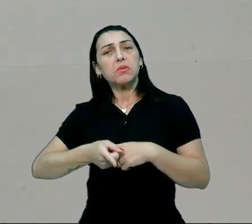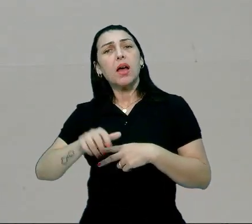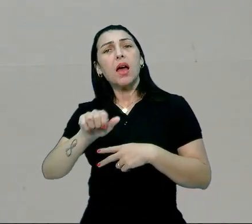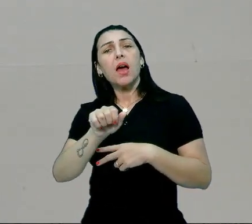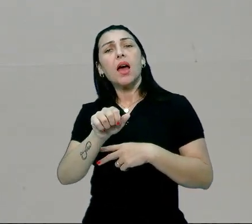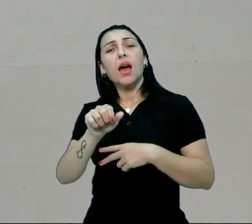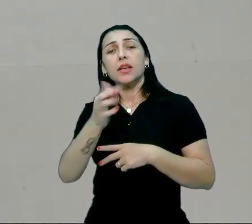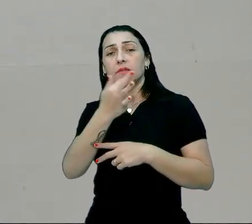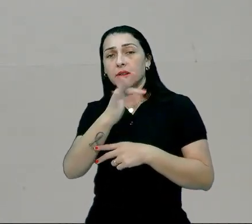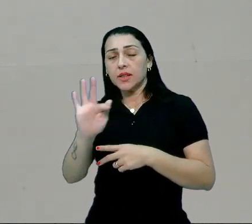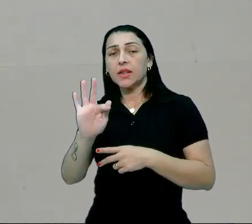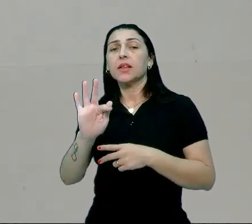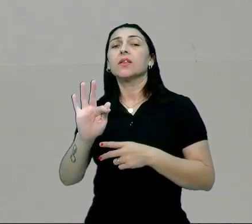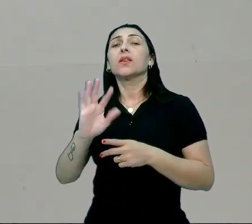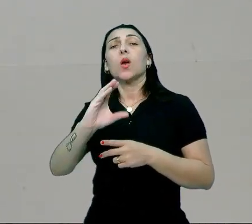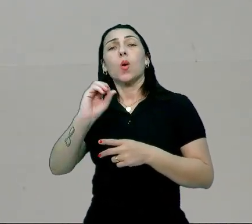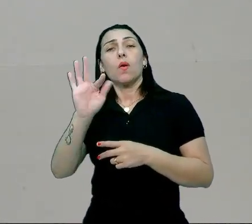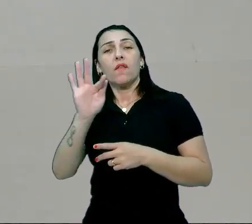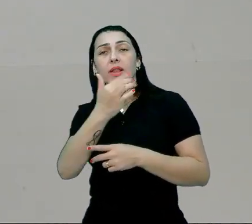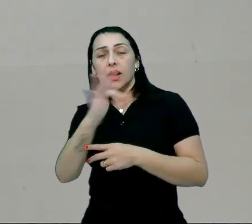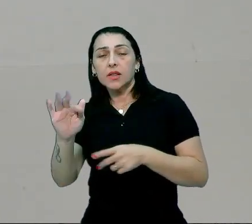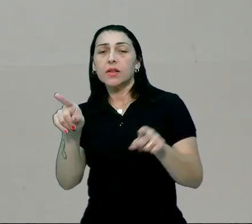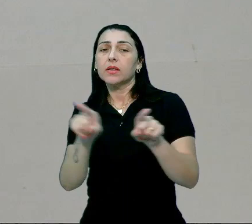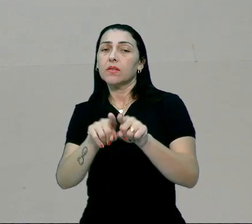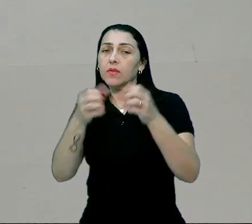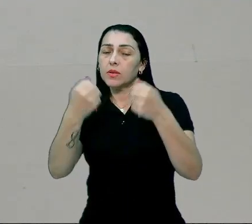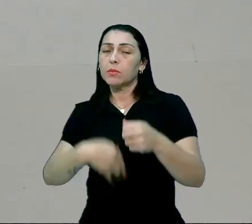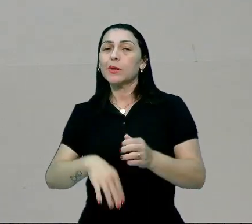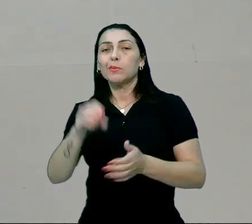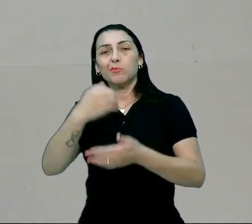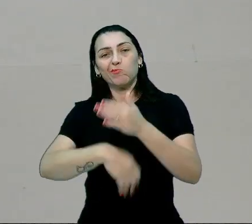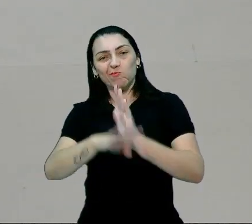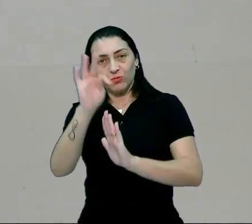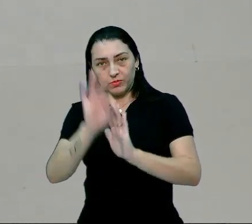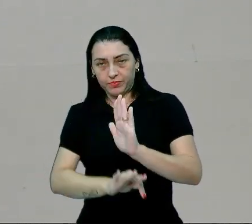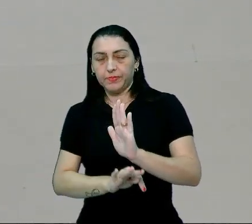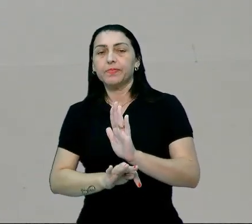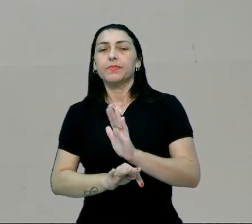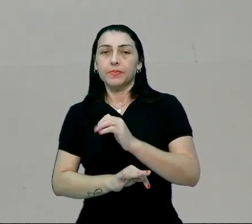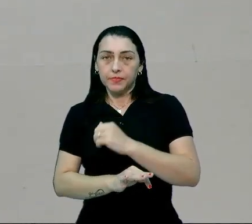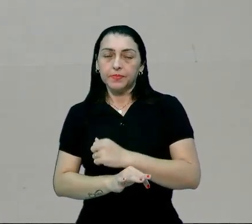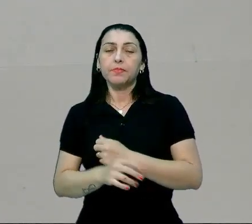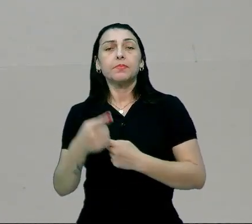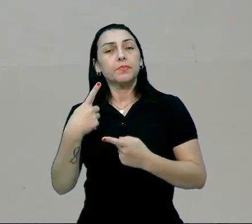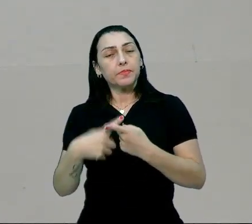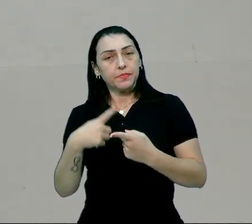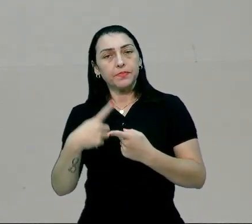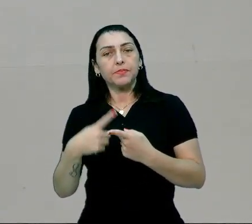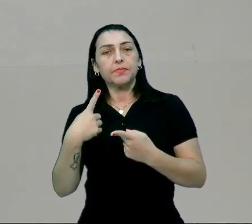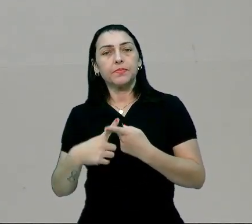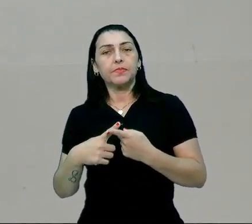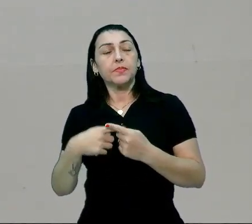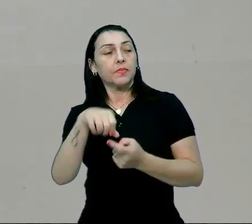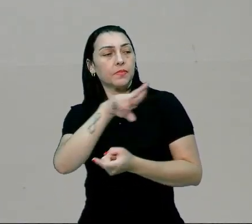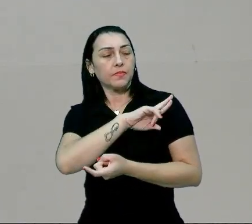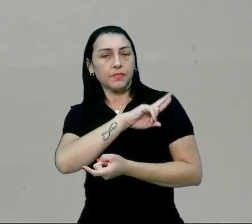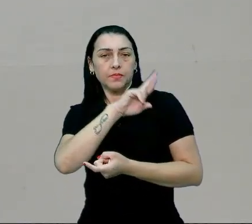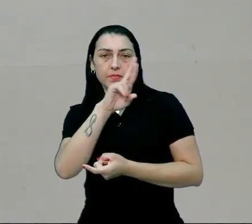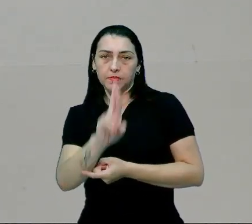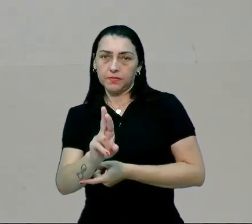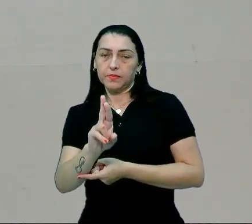autoridades? As federações, as confederações que foram citadas dentro do texto são autoridades, porque elas